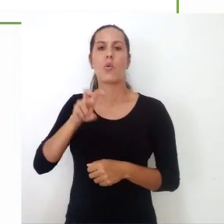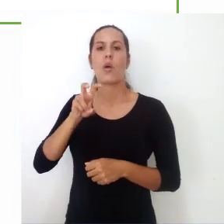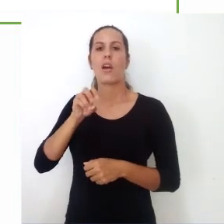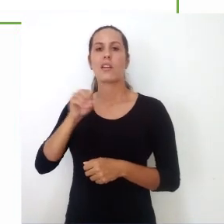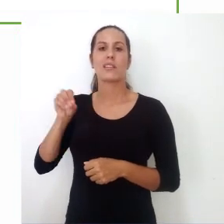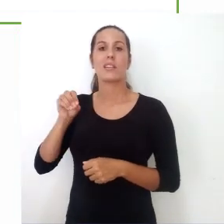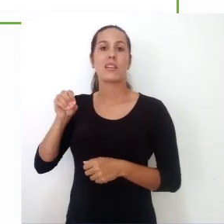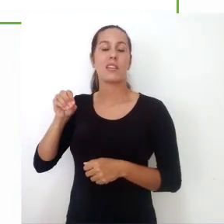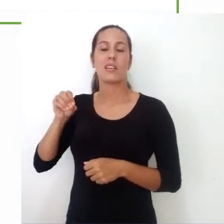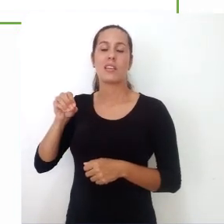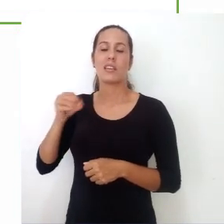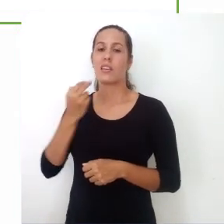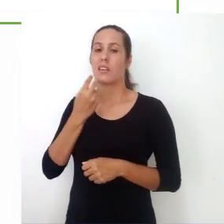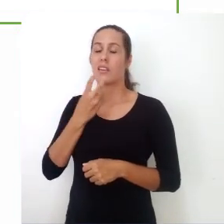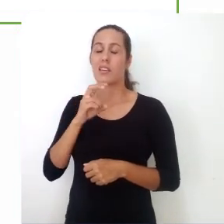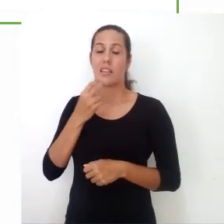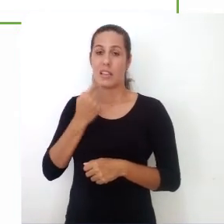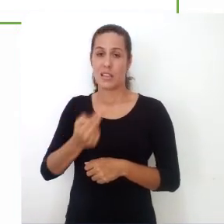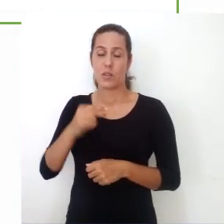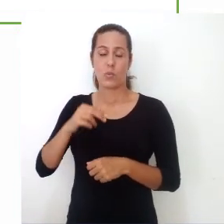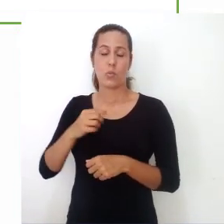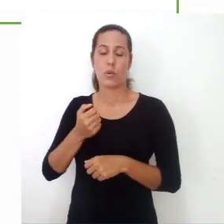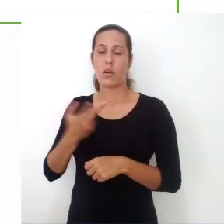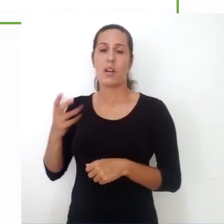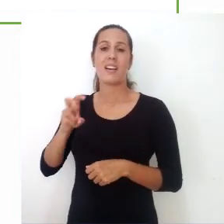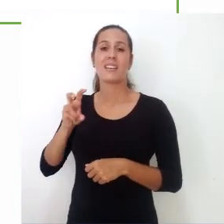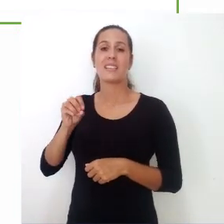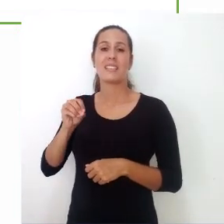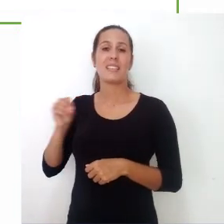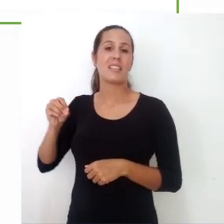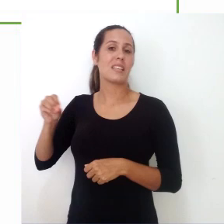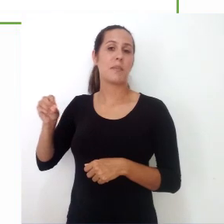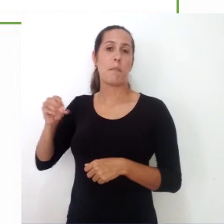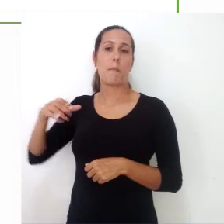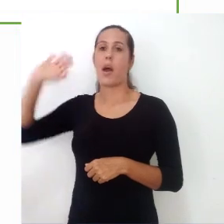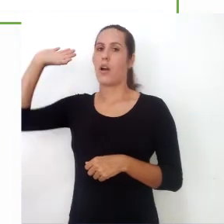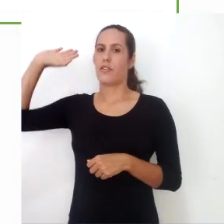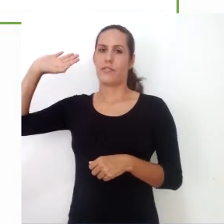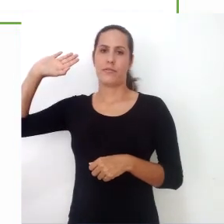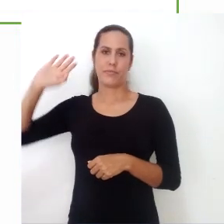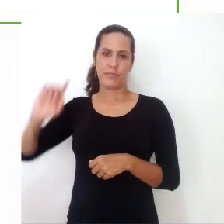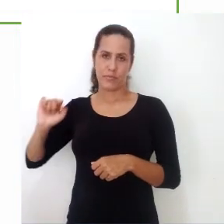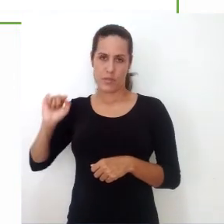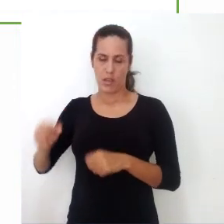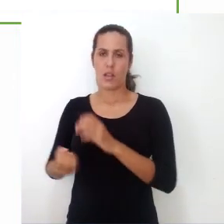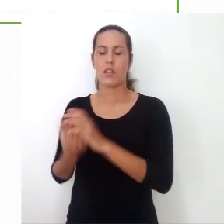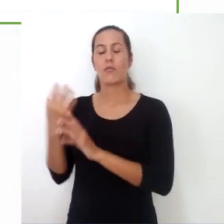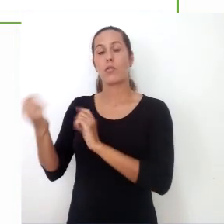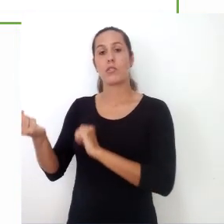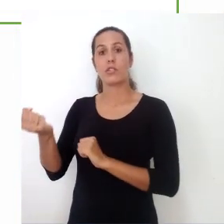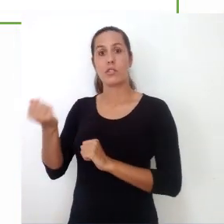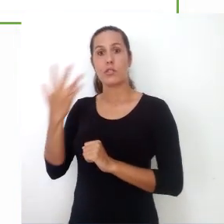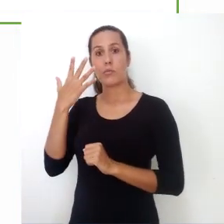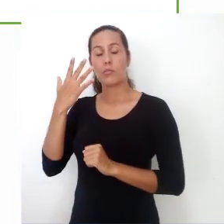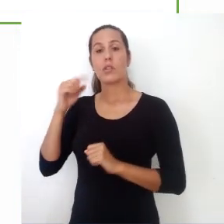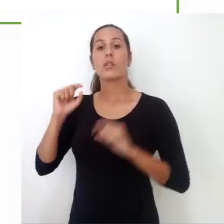e inspirou a constituição de vários estados e democracias recentes.